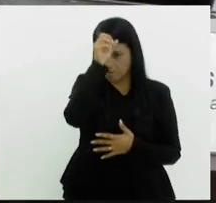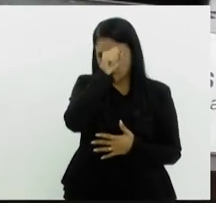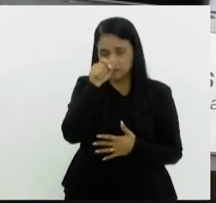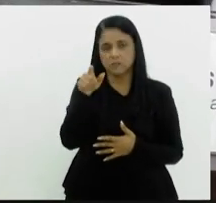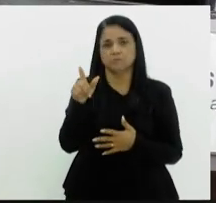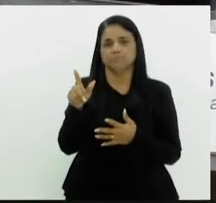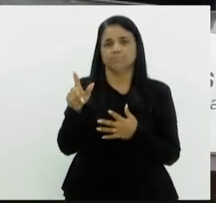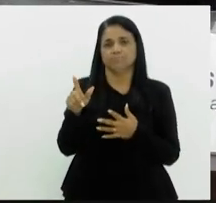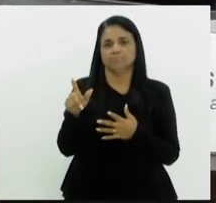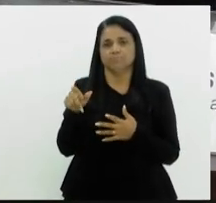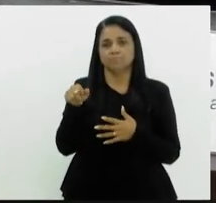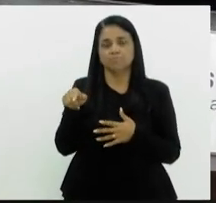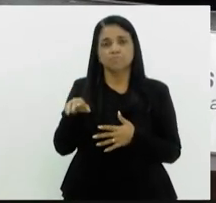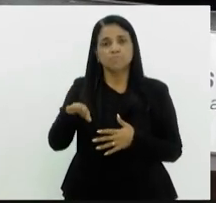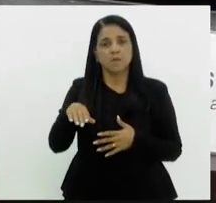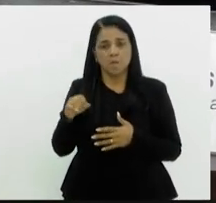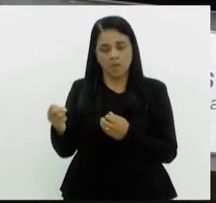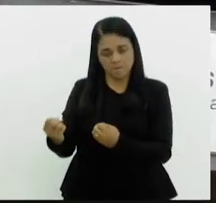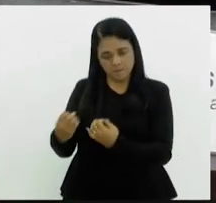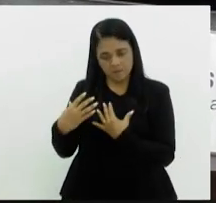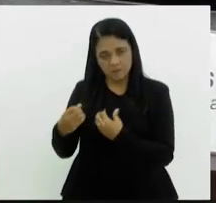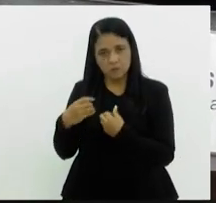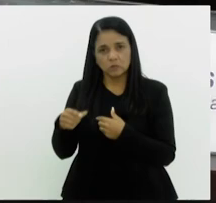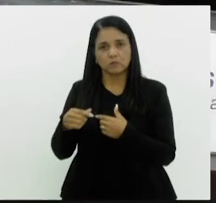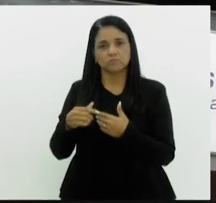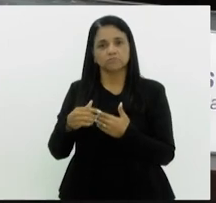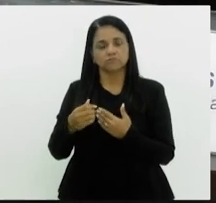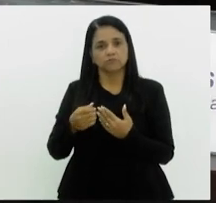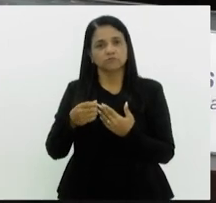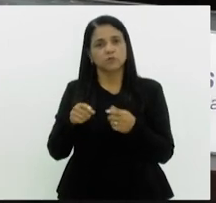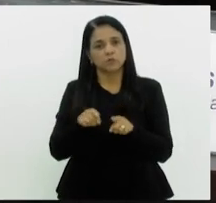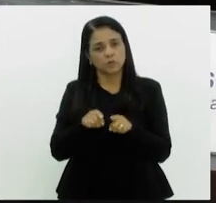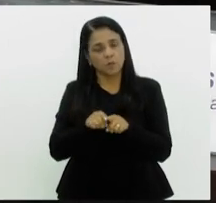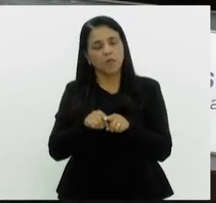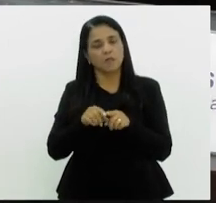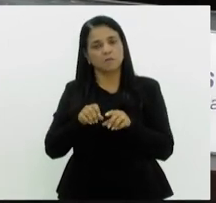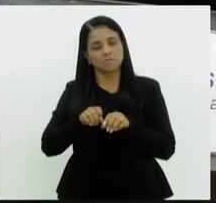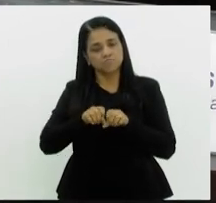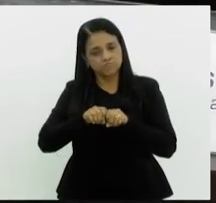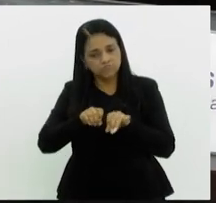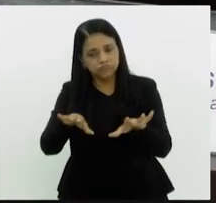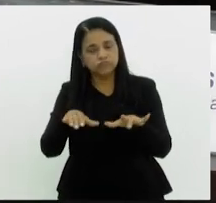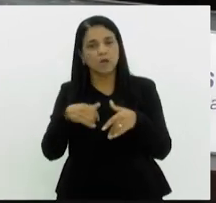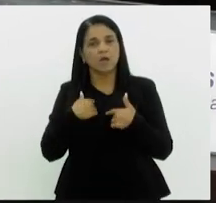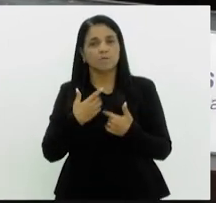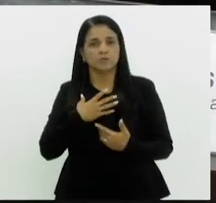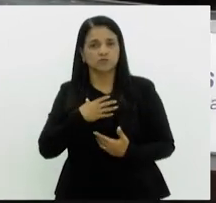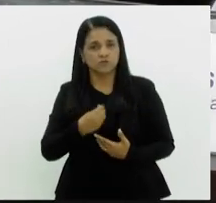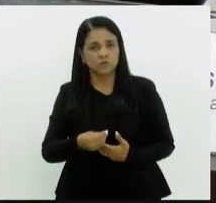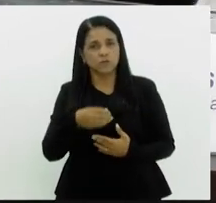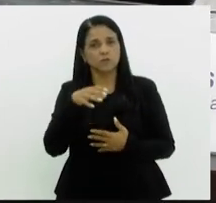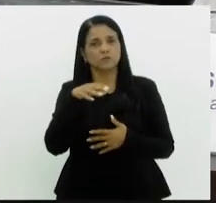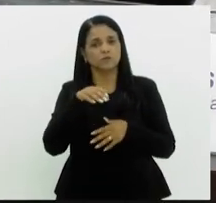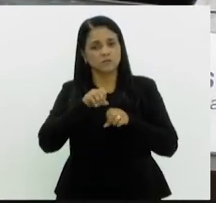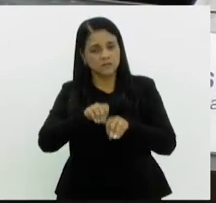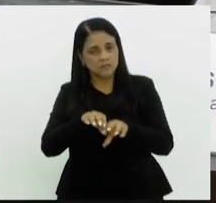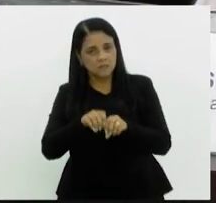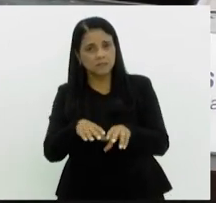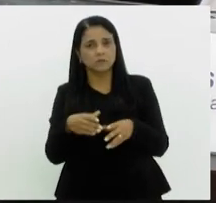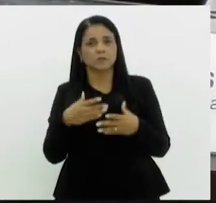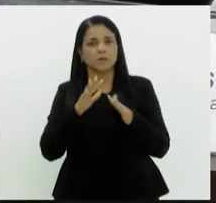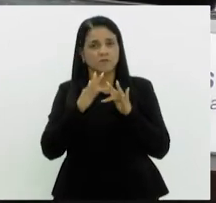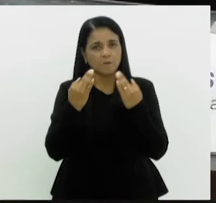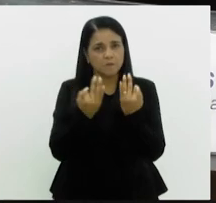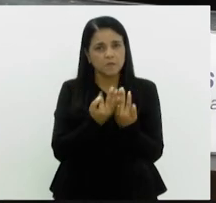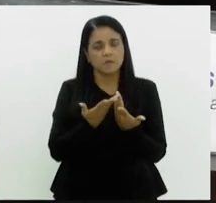mãe e levo isso adiante com meus filhos, com a minha família. E eu acho que isso é o